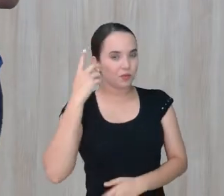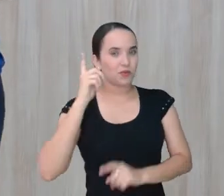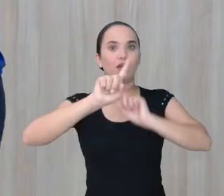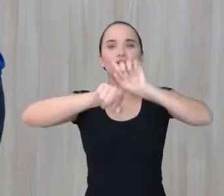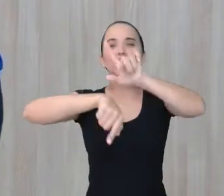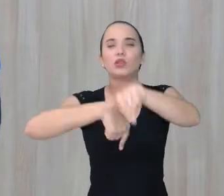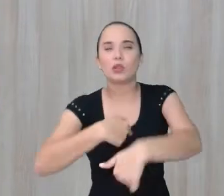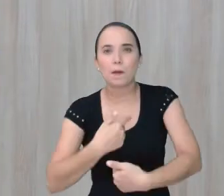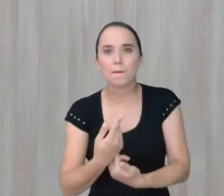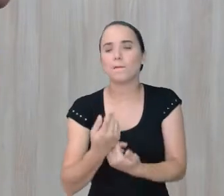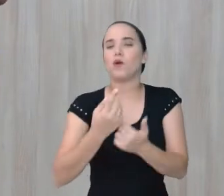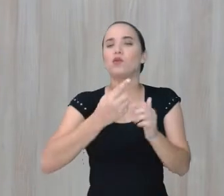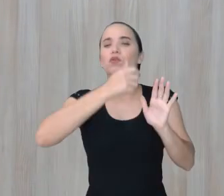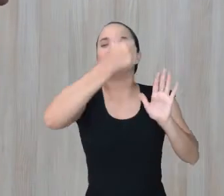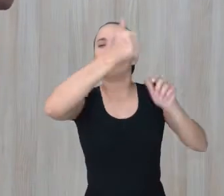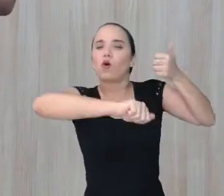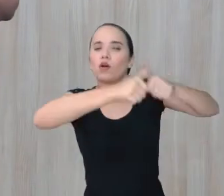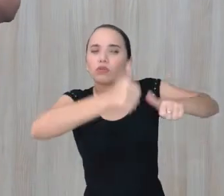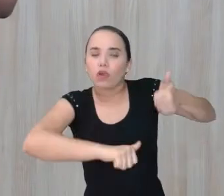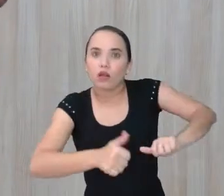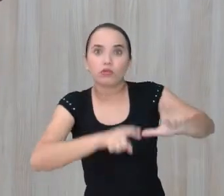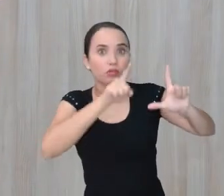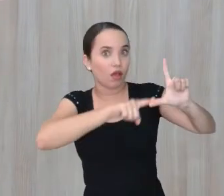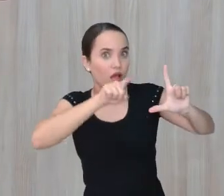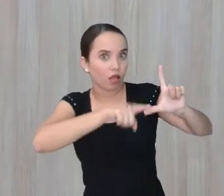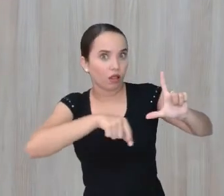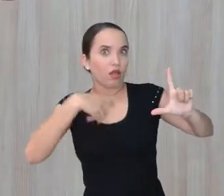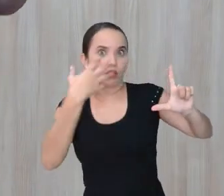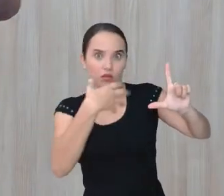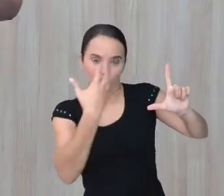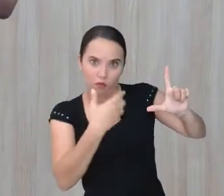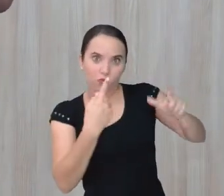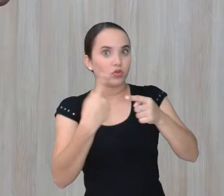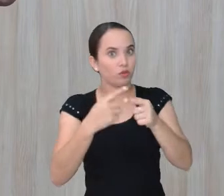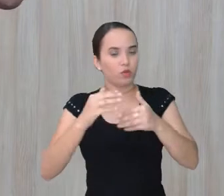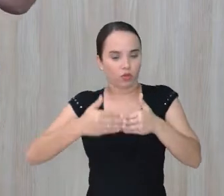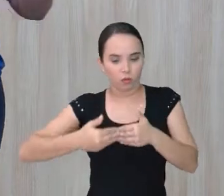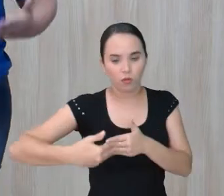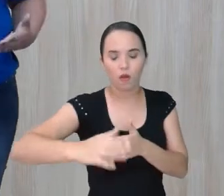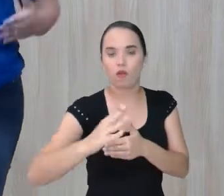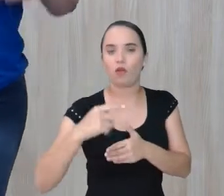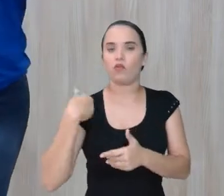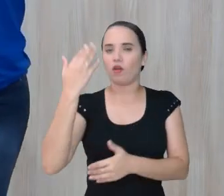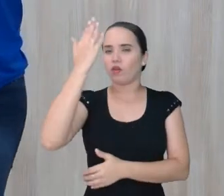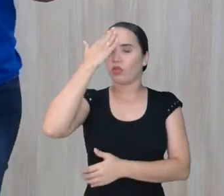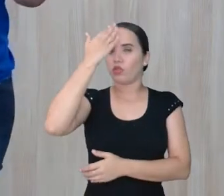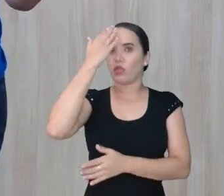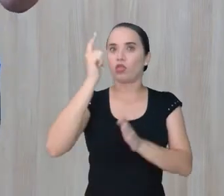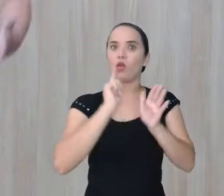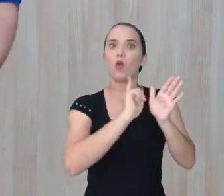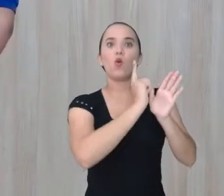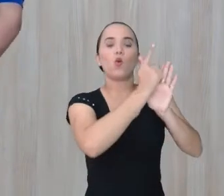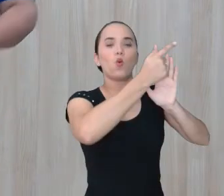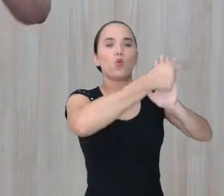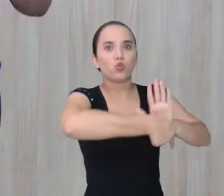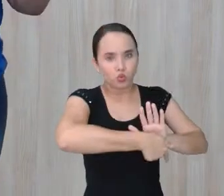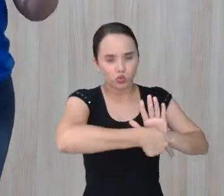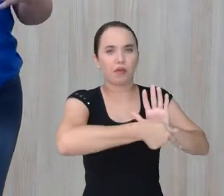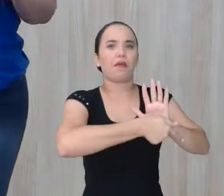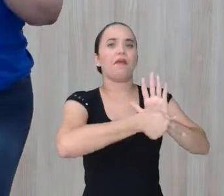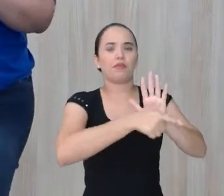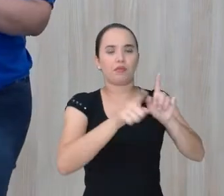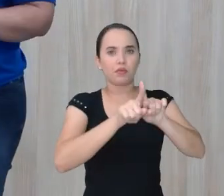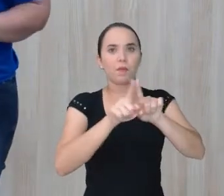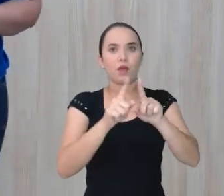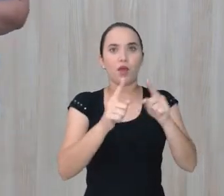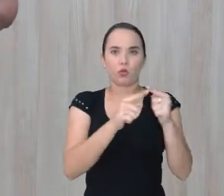depois eu vou analisar com vocês a letra, porque a partir dela a gente vai entender o gênero, o veículo de comunicação,